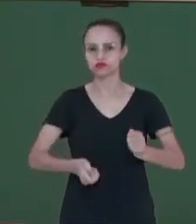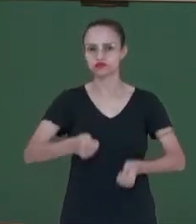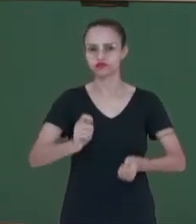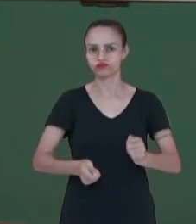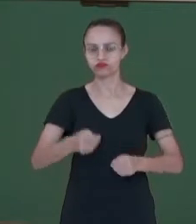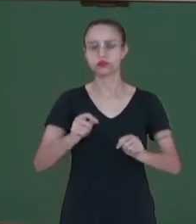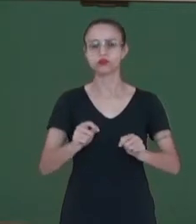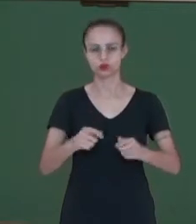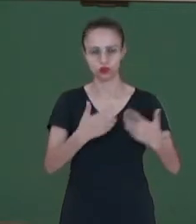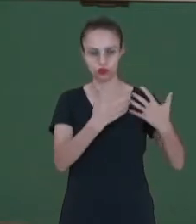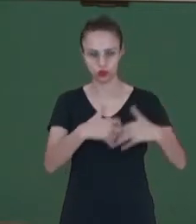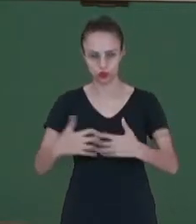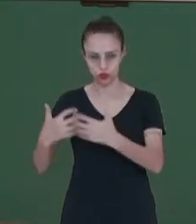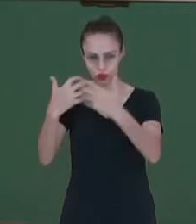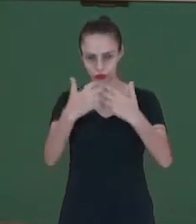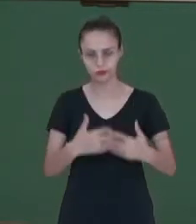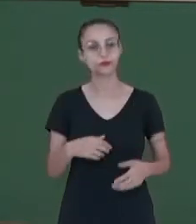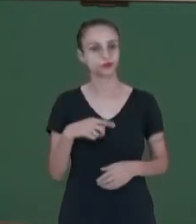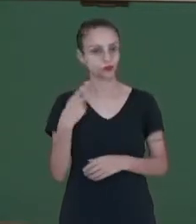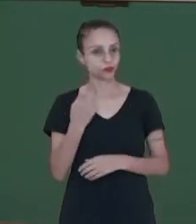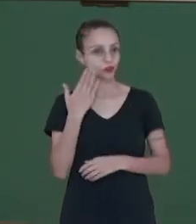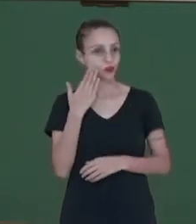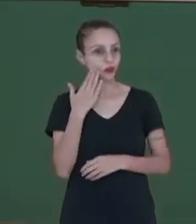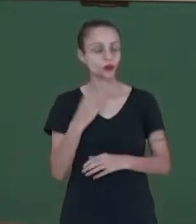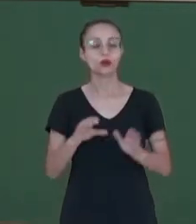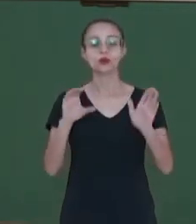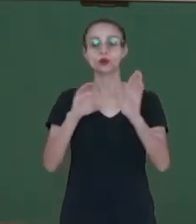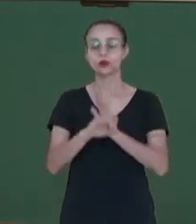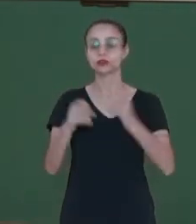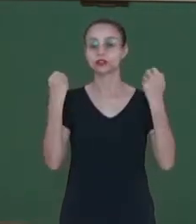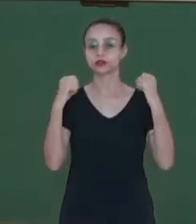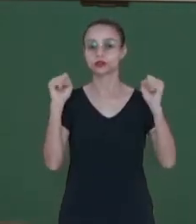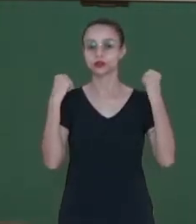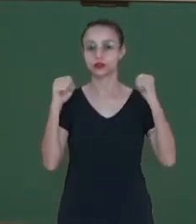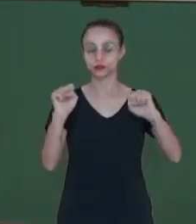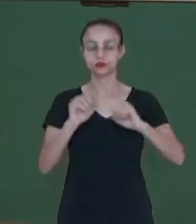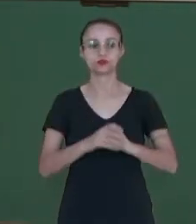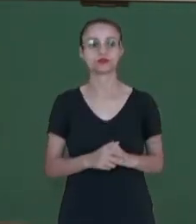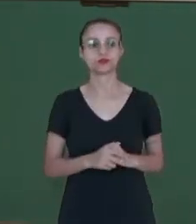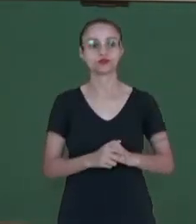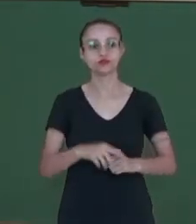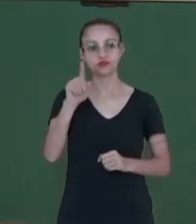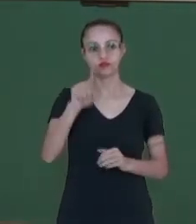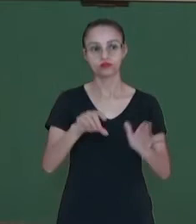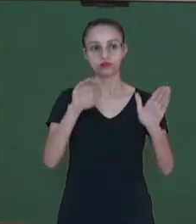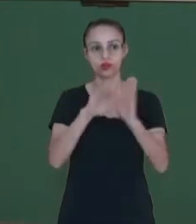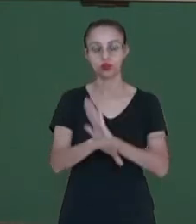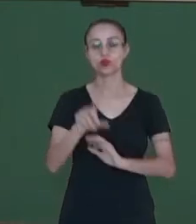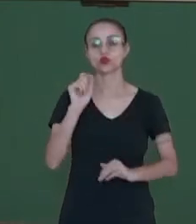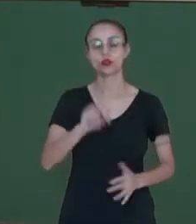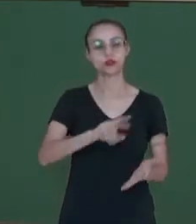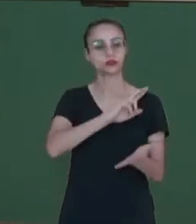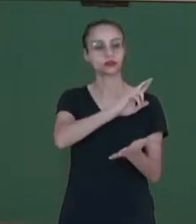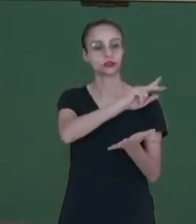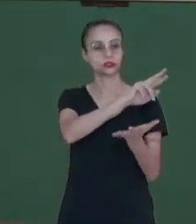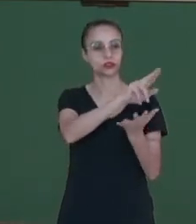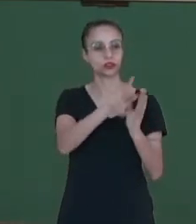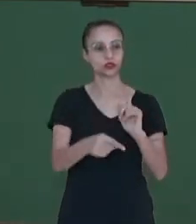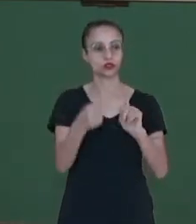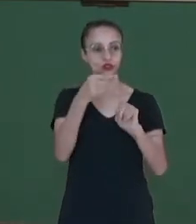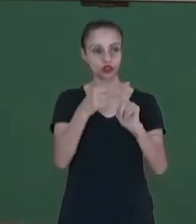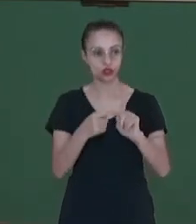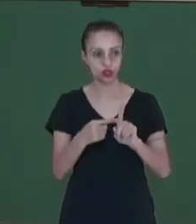aí hoje. O conceito de ginástica. Então, a ginástica é um conceito que engloba